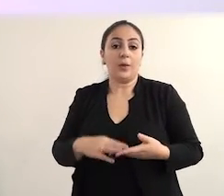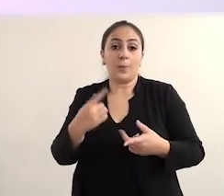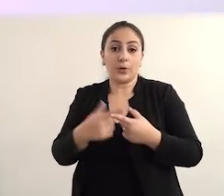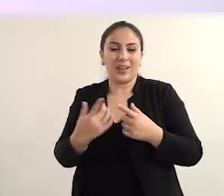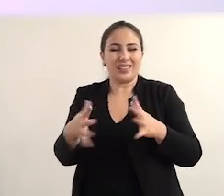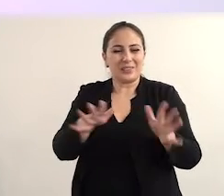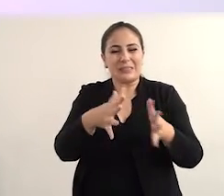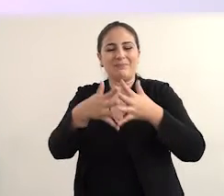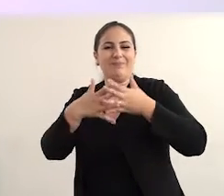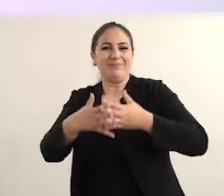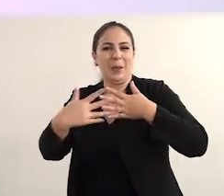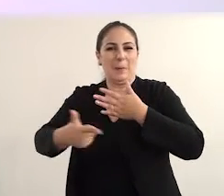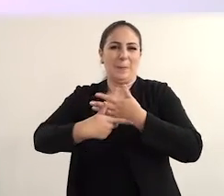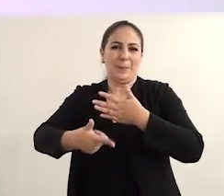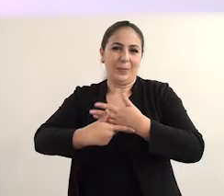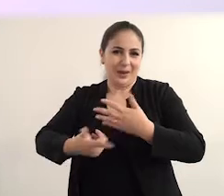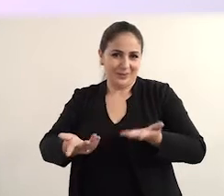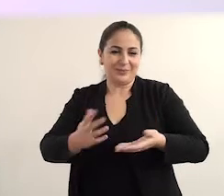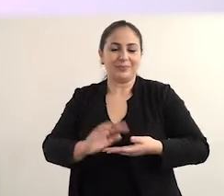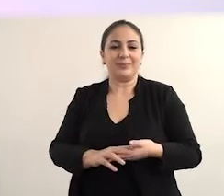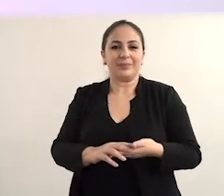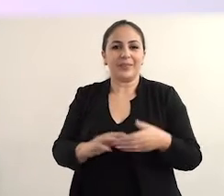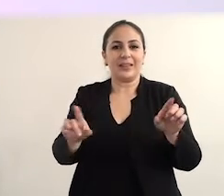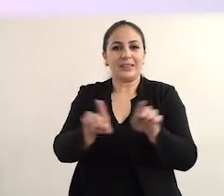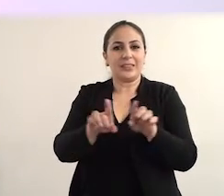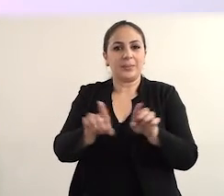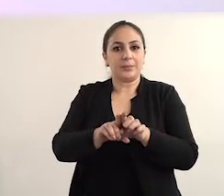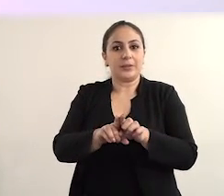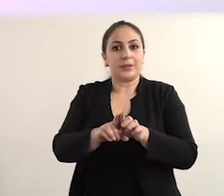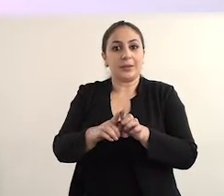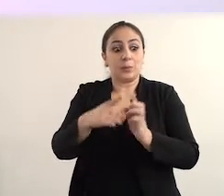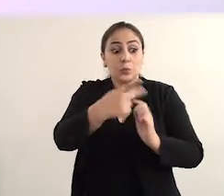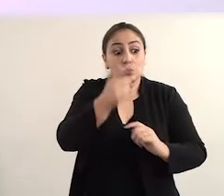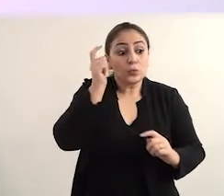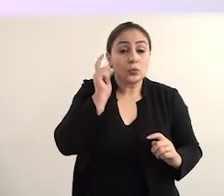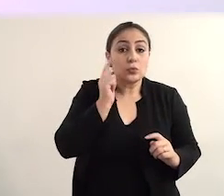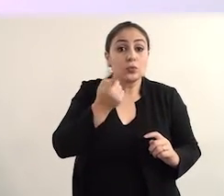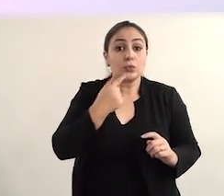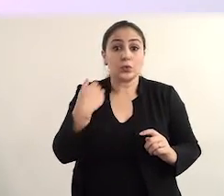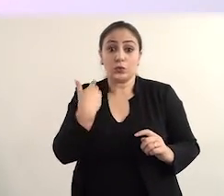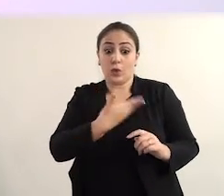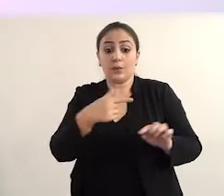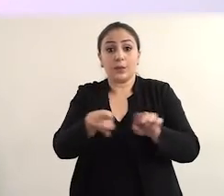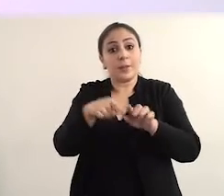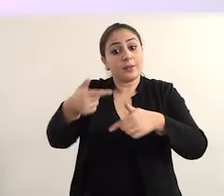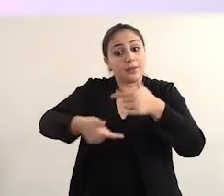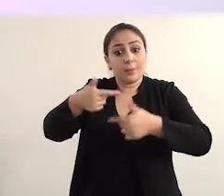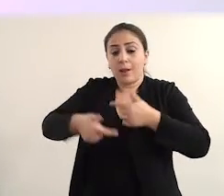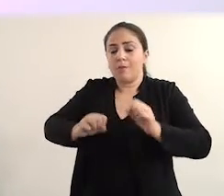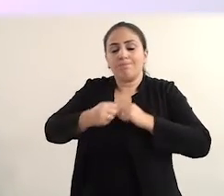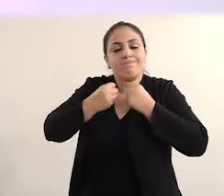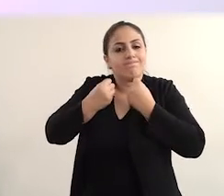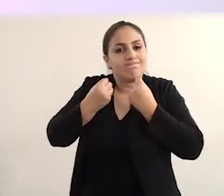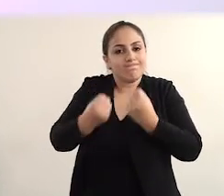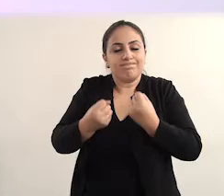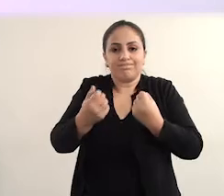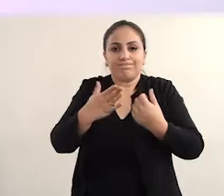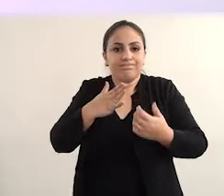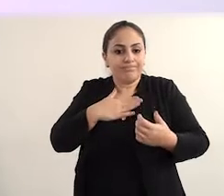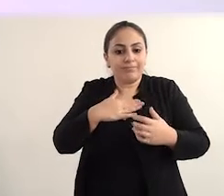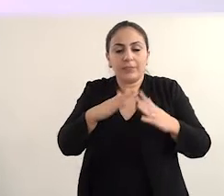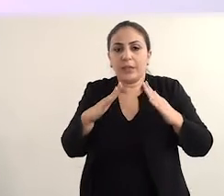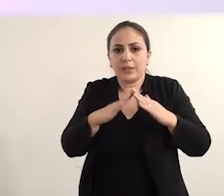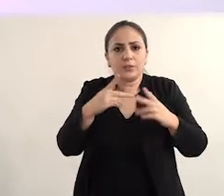se confunde os papéis, né? Claro. E até mesmo para os surdos. A gente também trabalha isso fortemente. Eu,